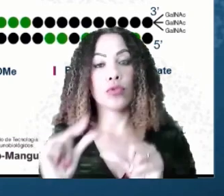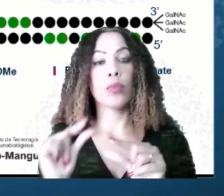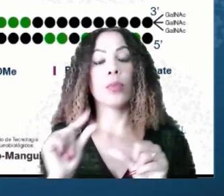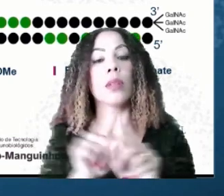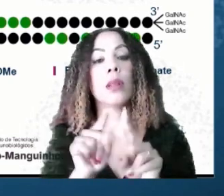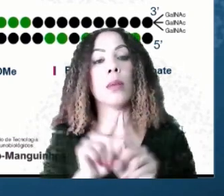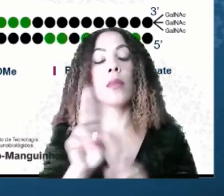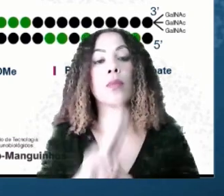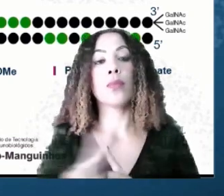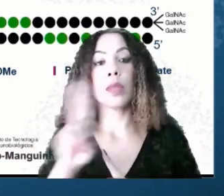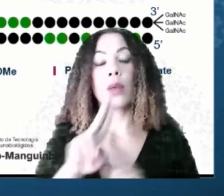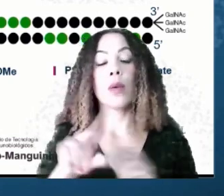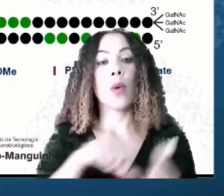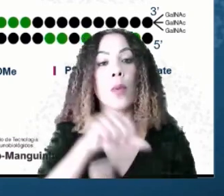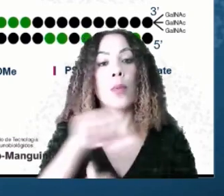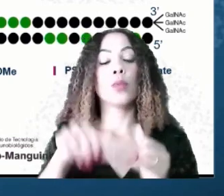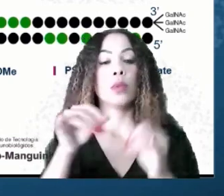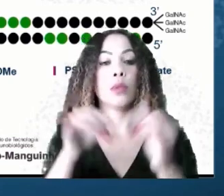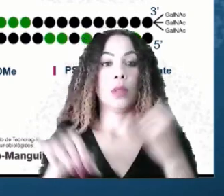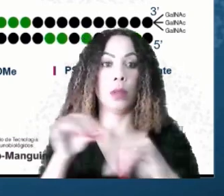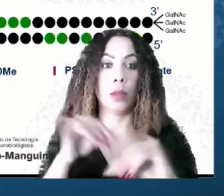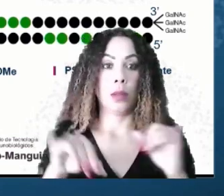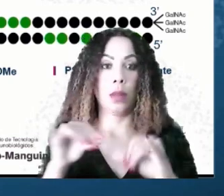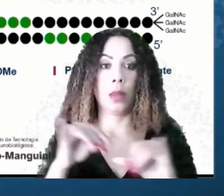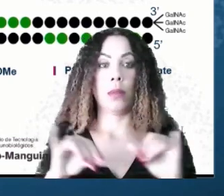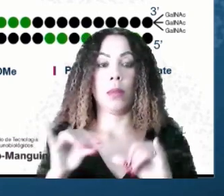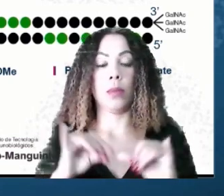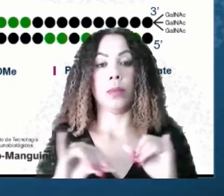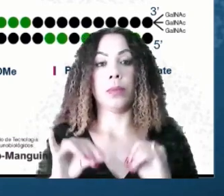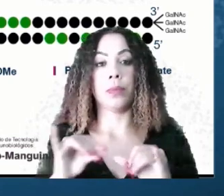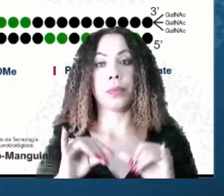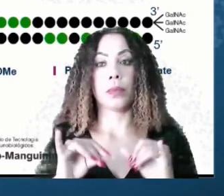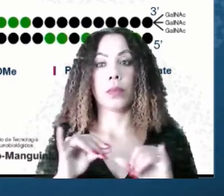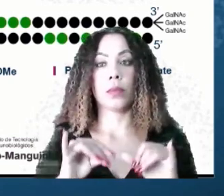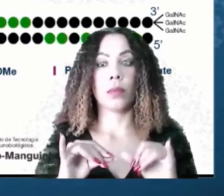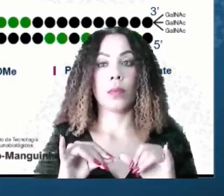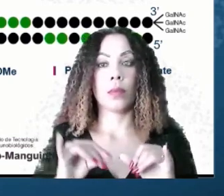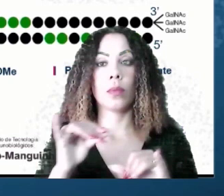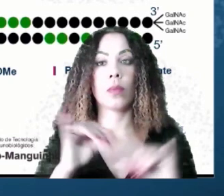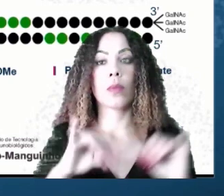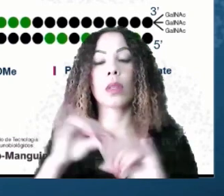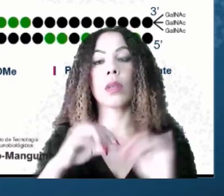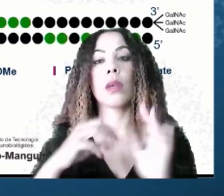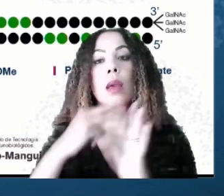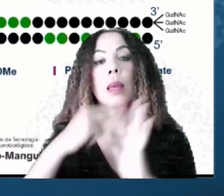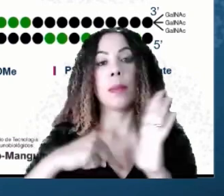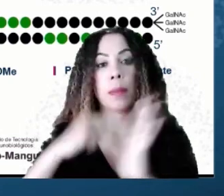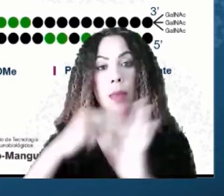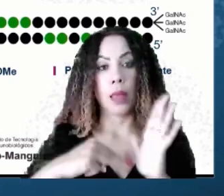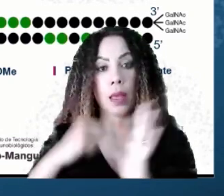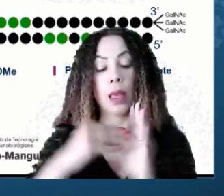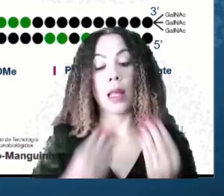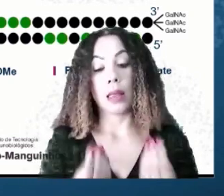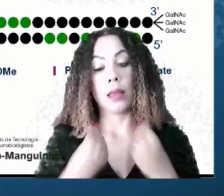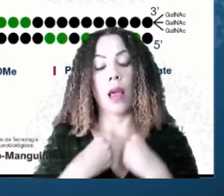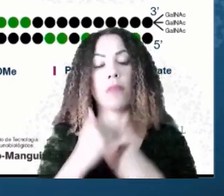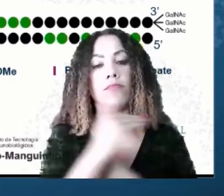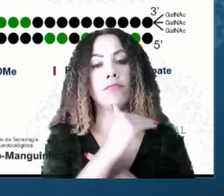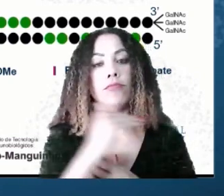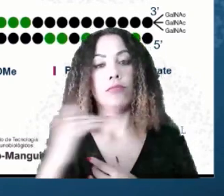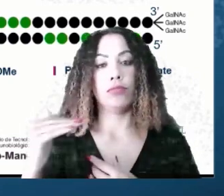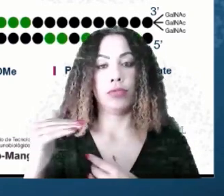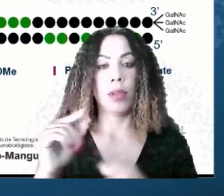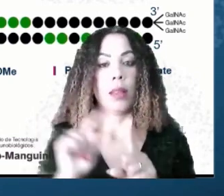usamos uma modificação químicas de método e que dá estabilidade